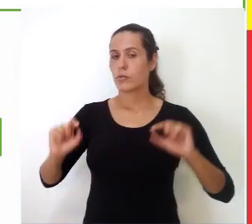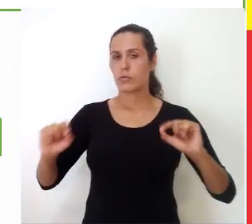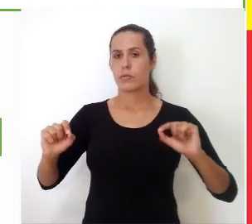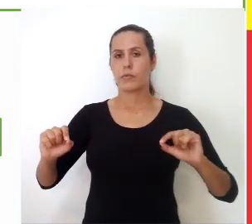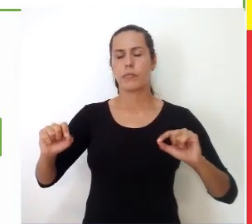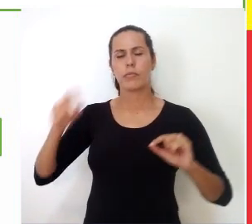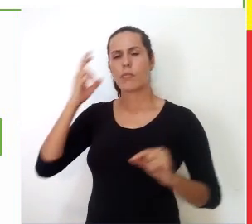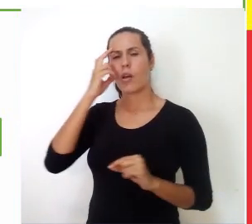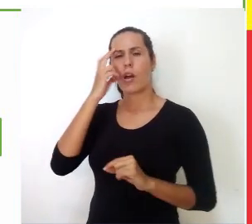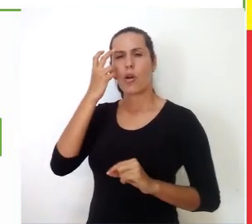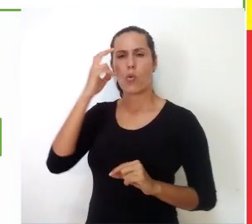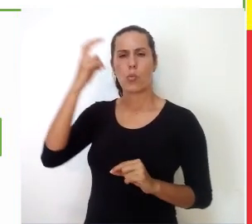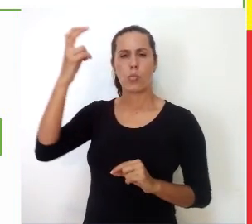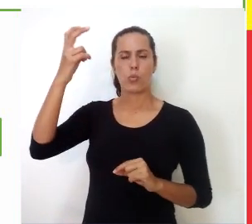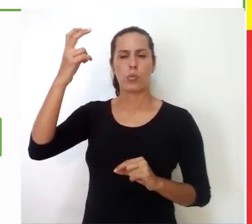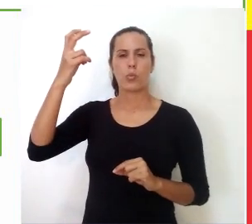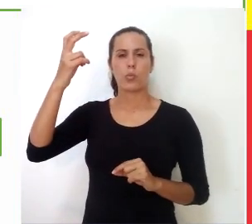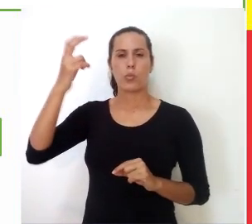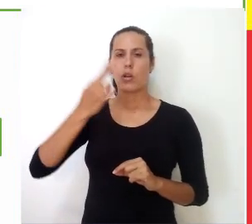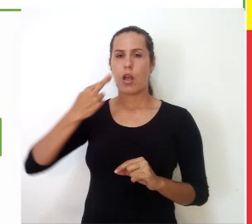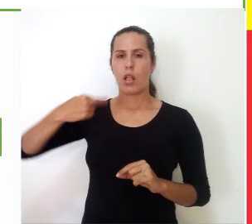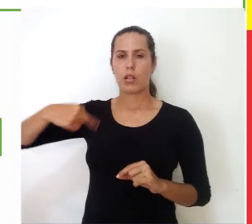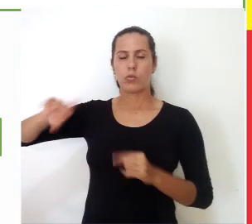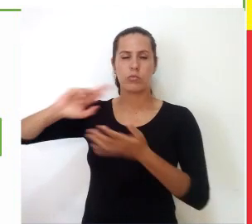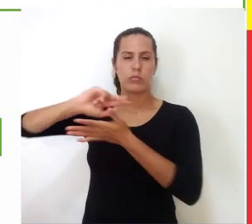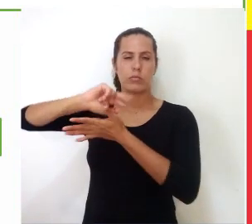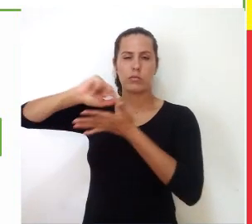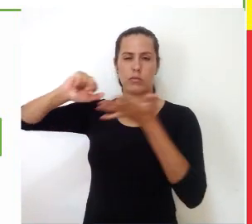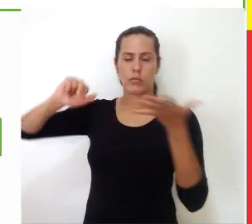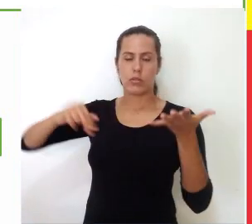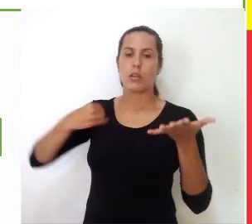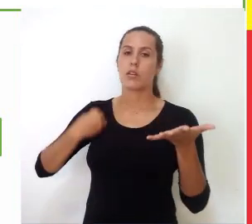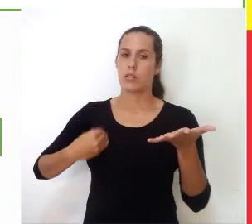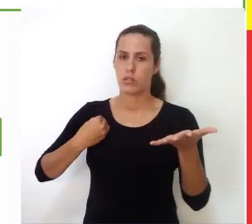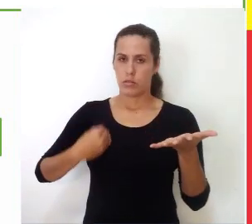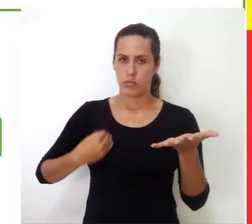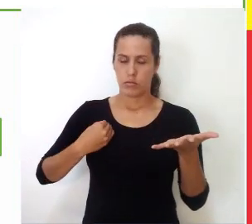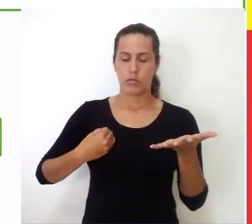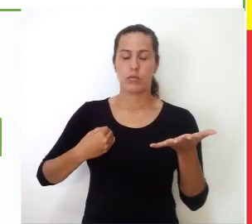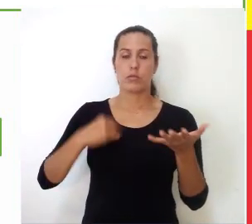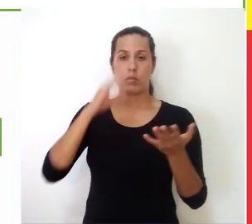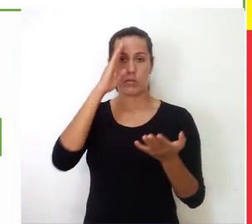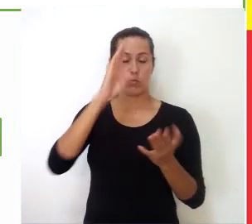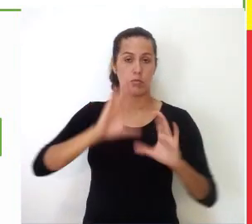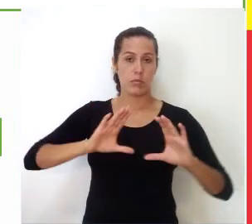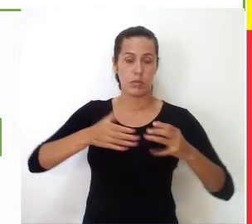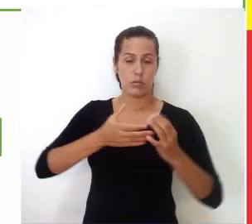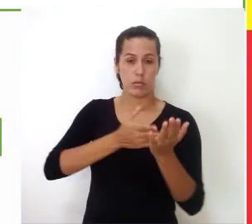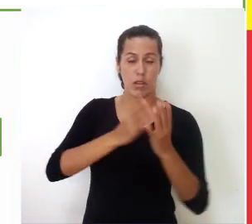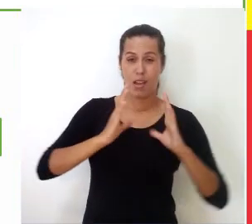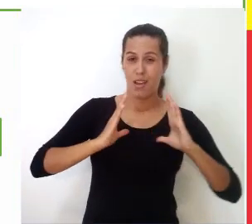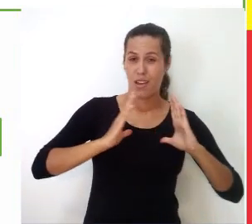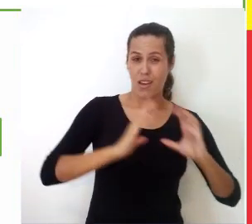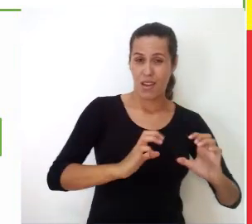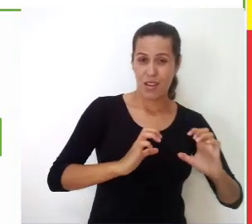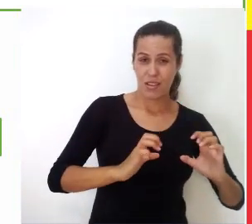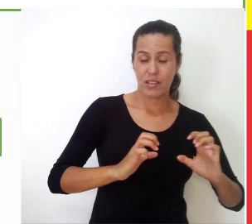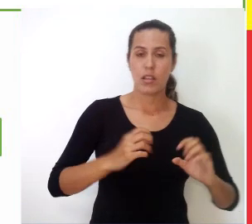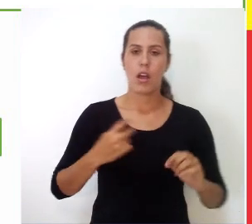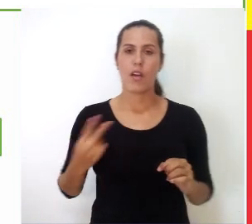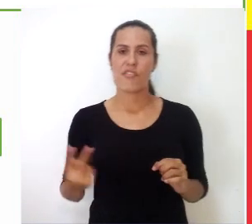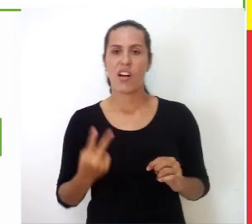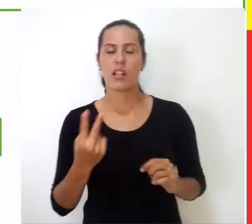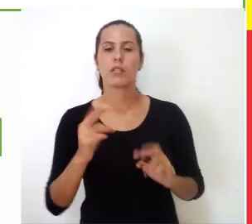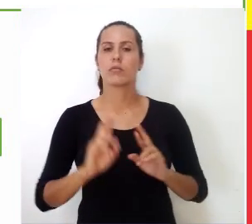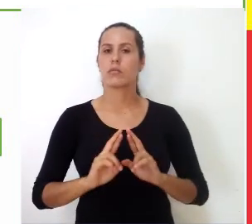religiões possuem princípios éticos e valores morais que as guiam. e são partes de sua doutrina.